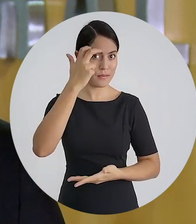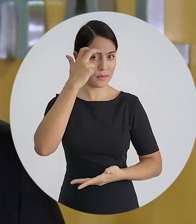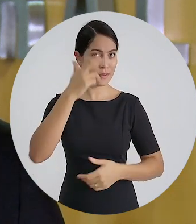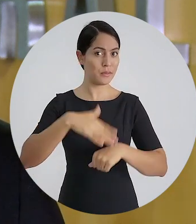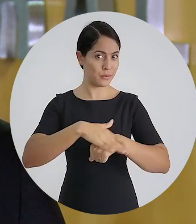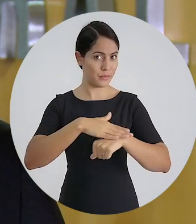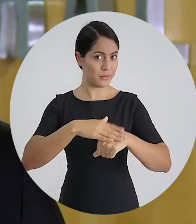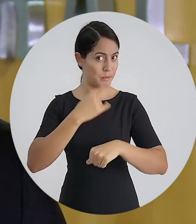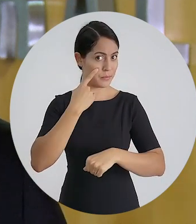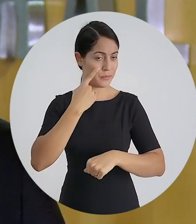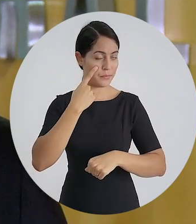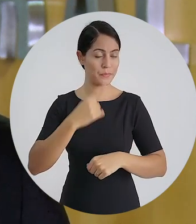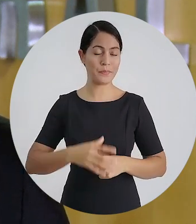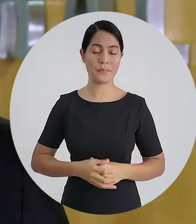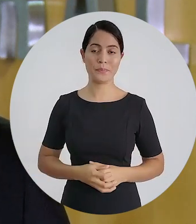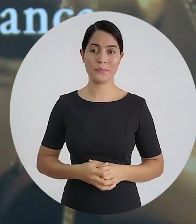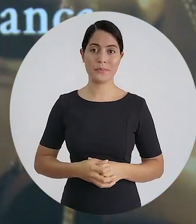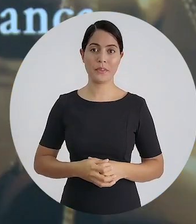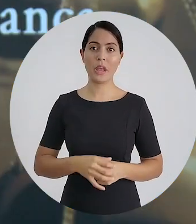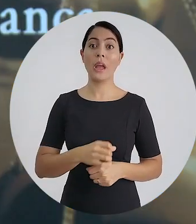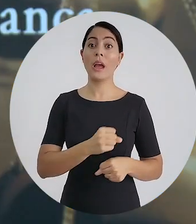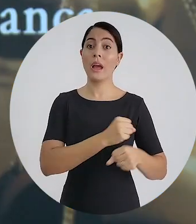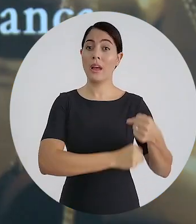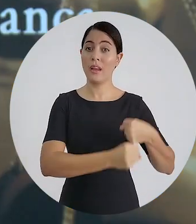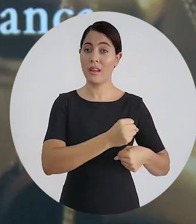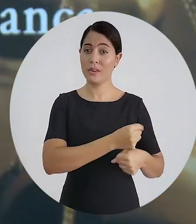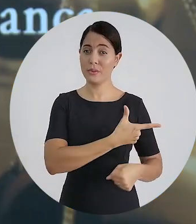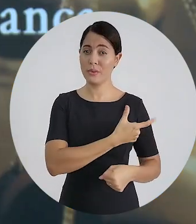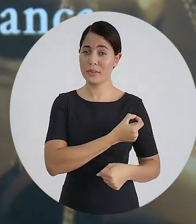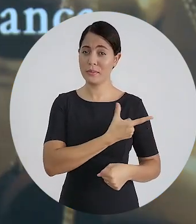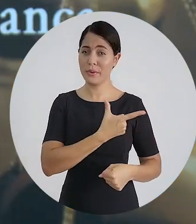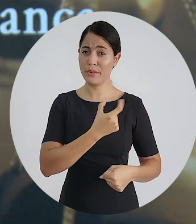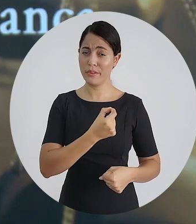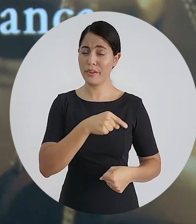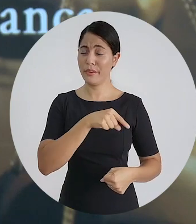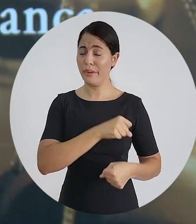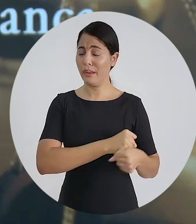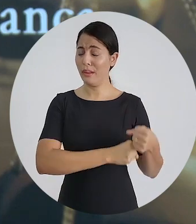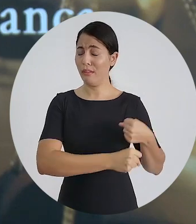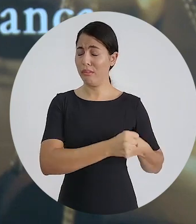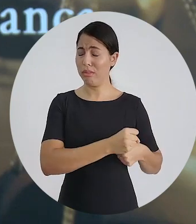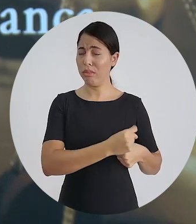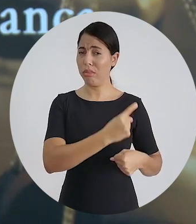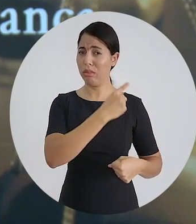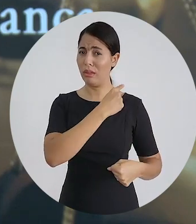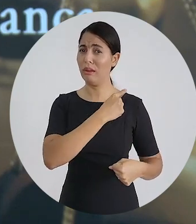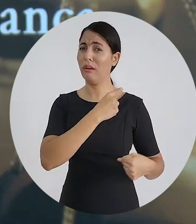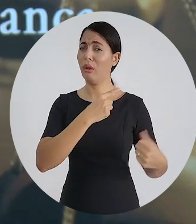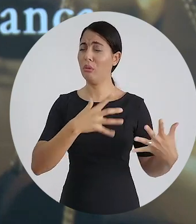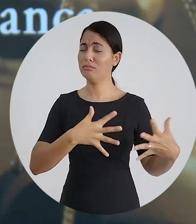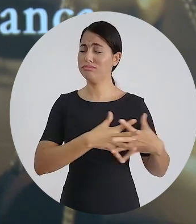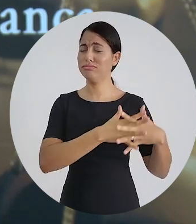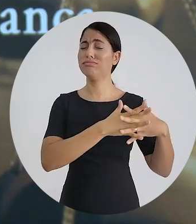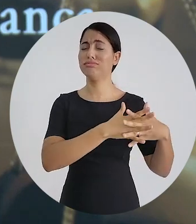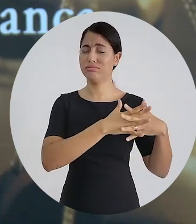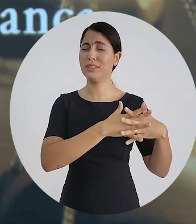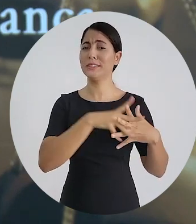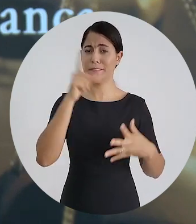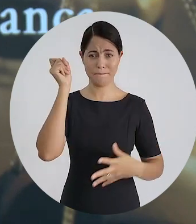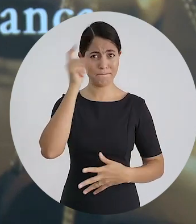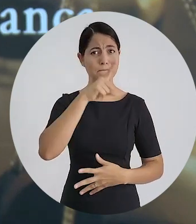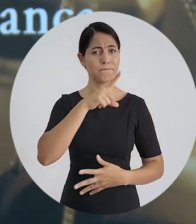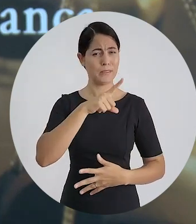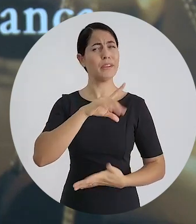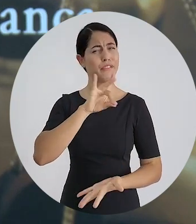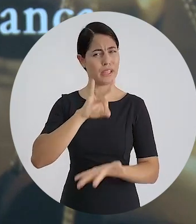Santa Cruz. Acompanhe. 2020 foi um ano terrível, sejamos francos. A advocacia passa por